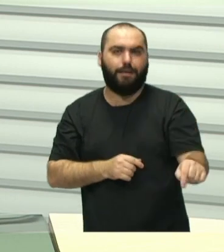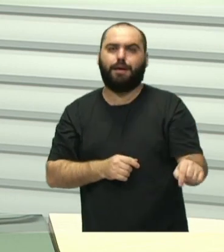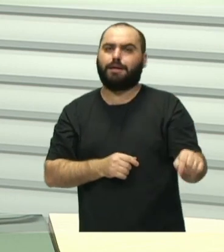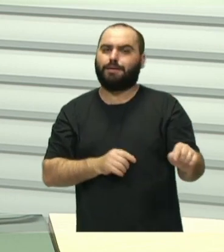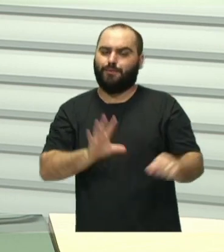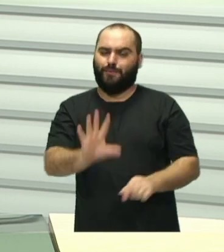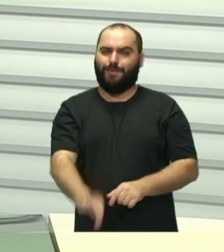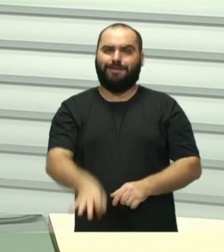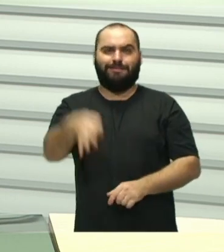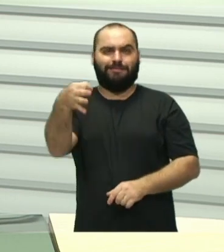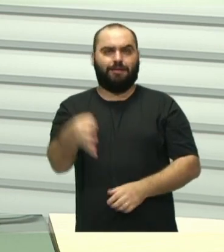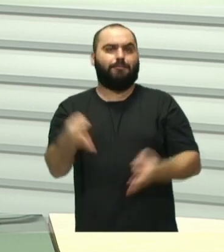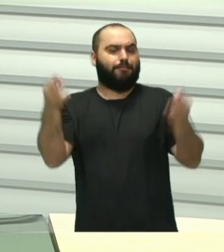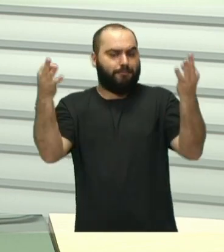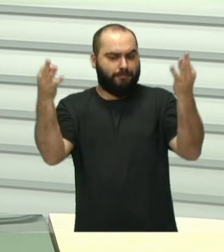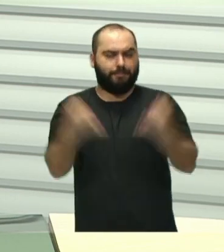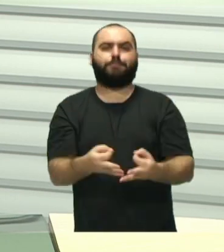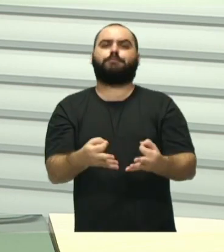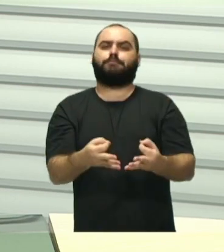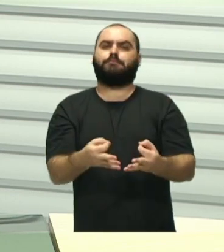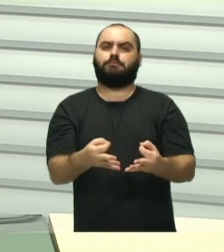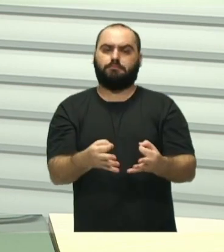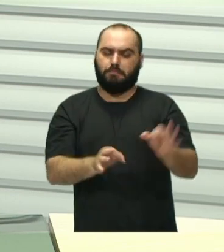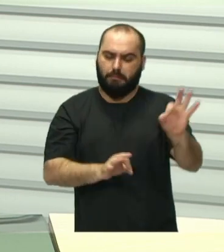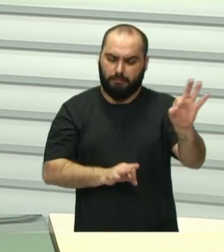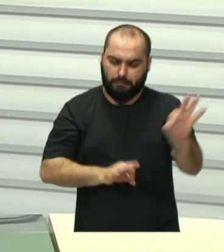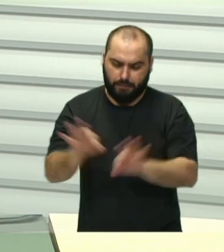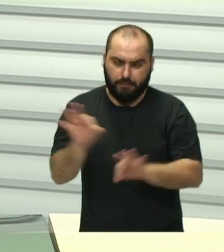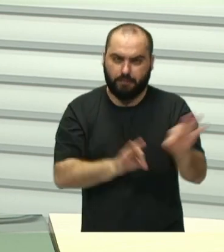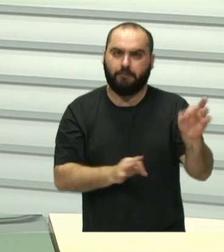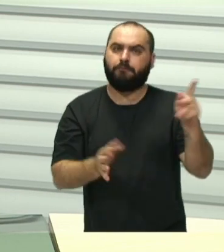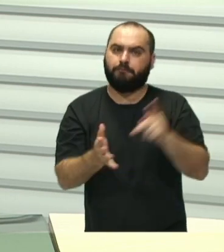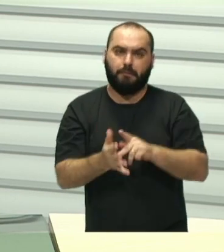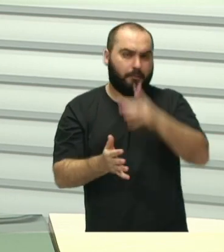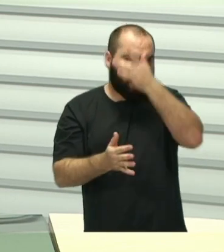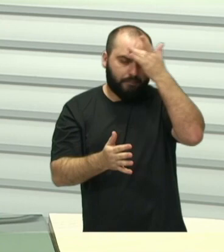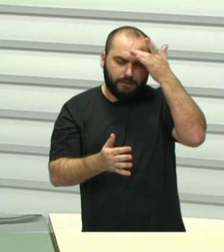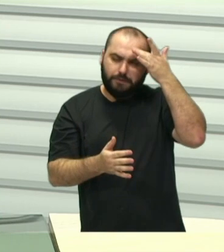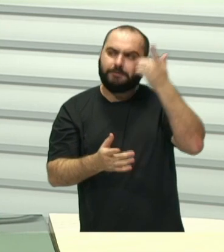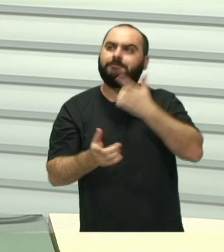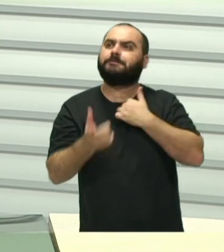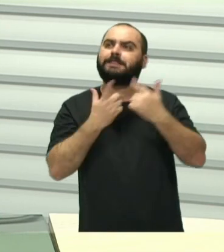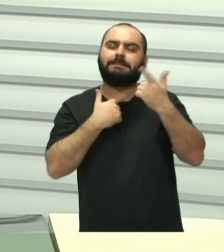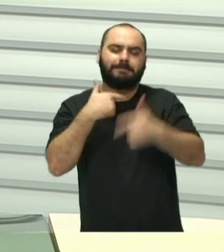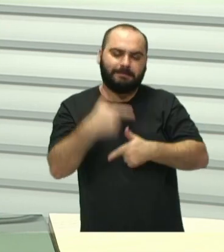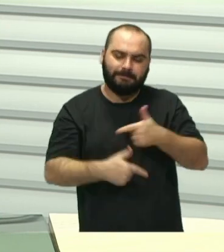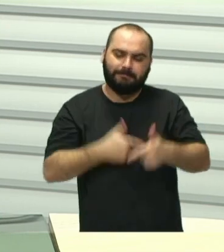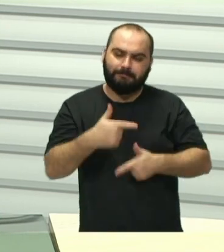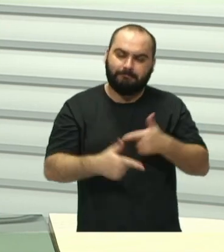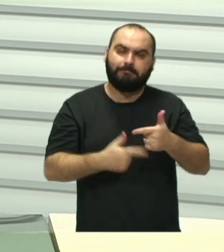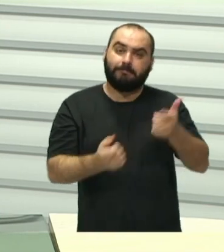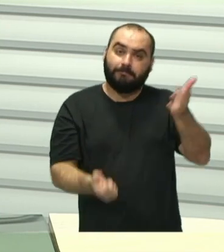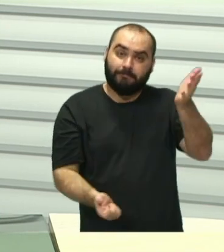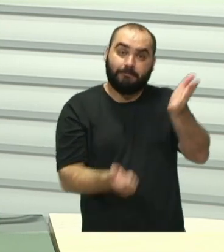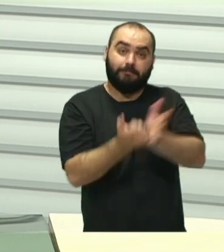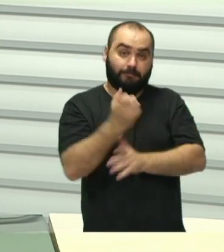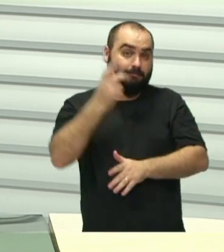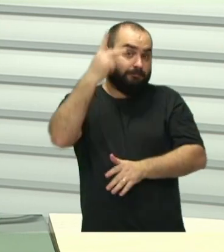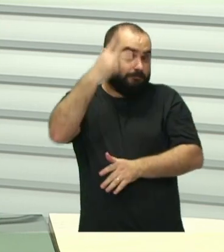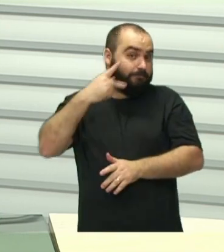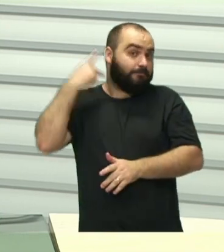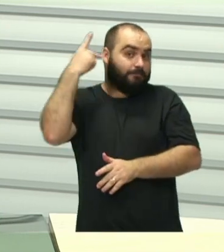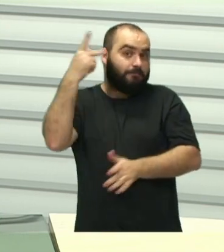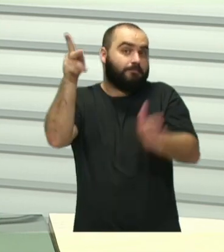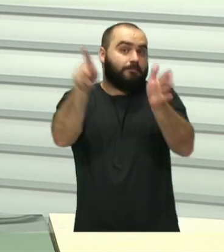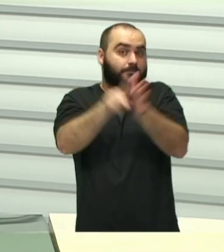eficiente um órgão extremamente preparados pessoas dedicadas que formulam políticas públicas para